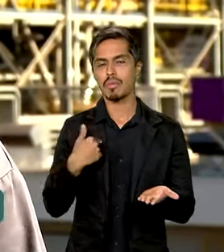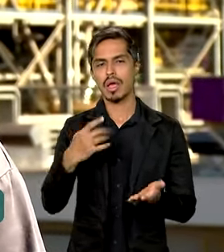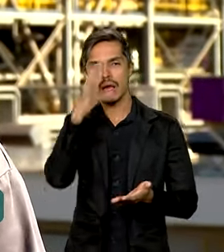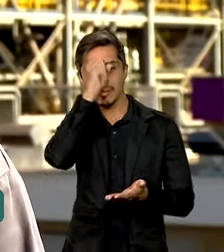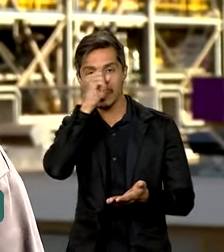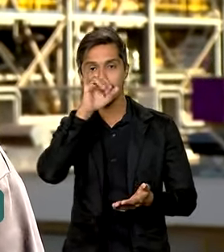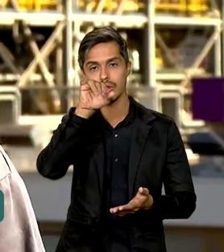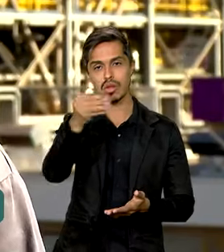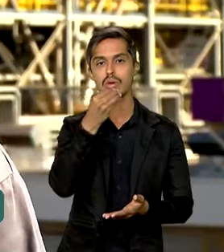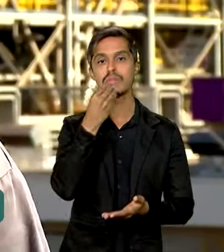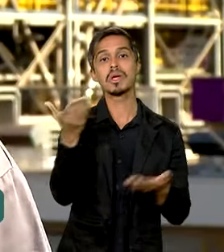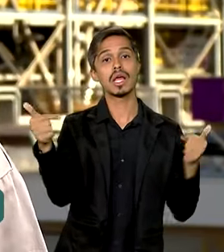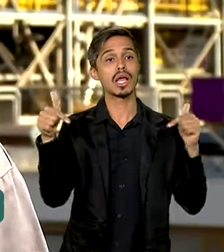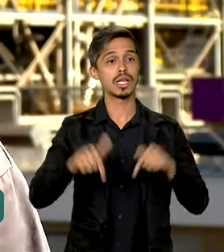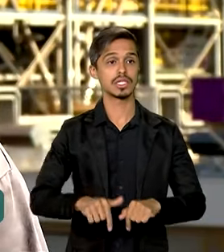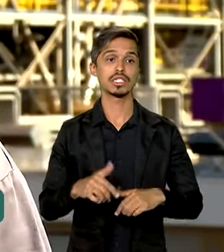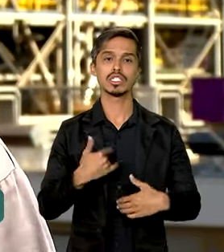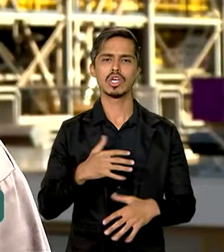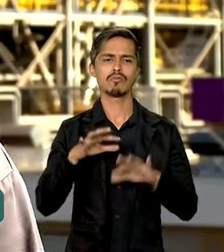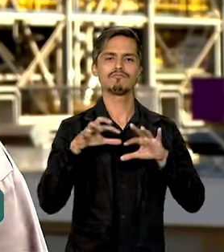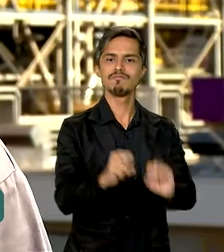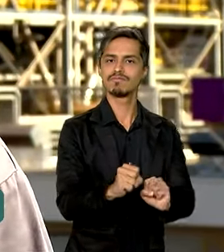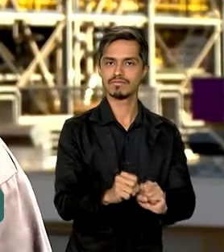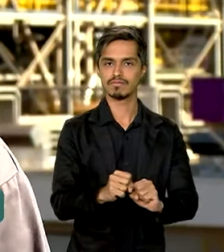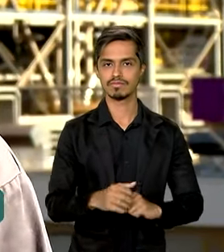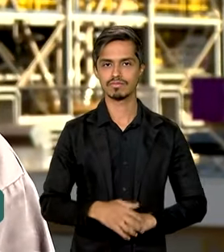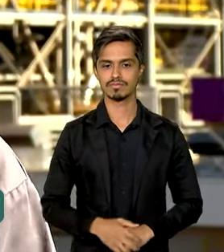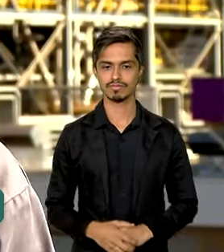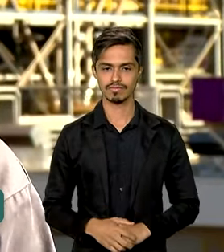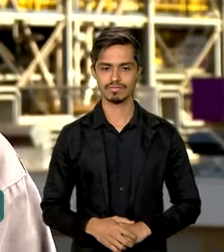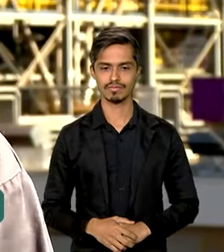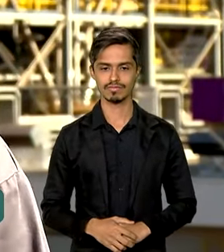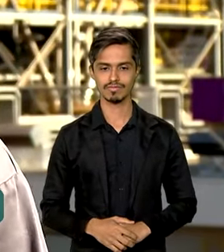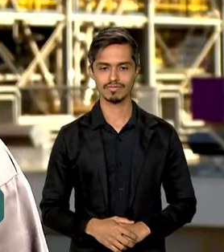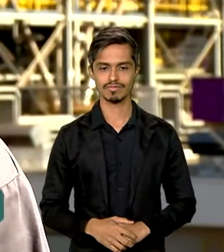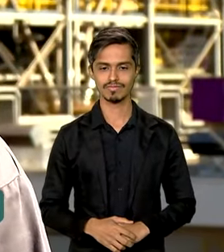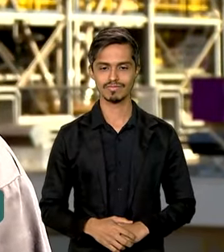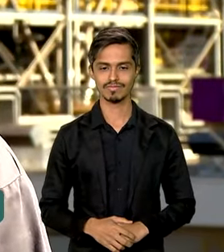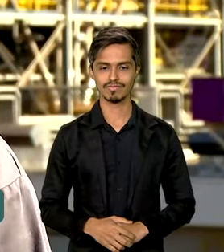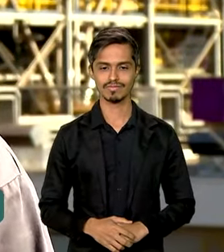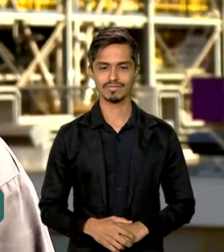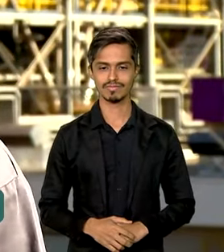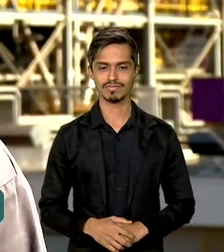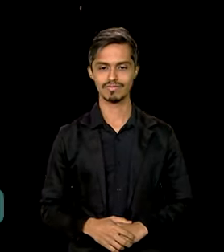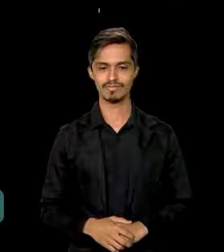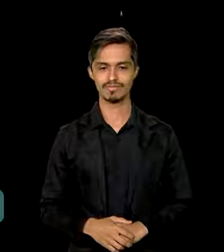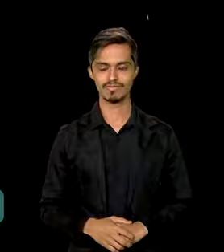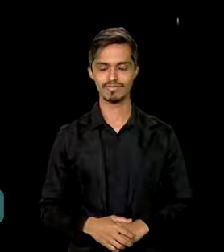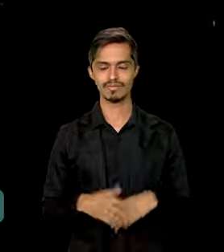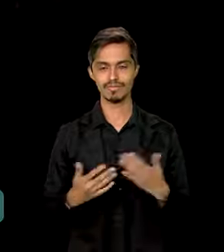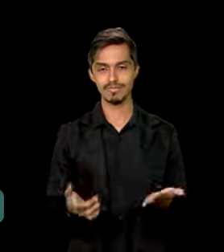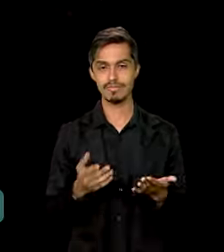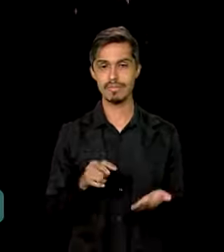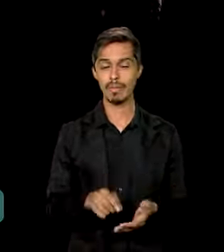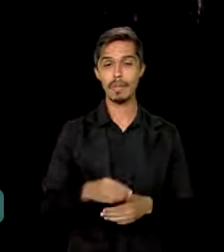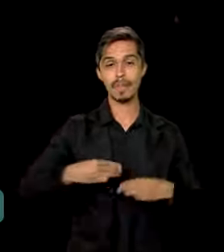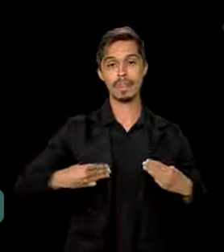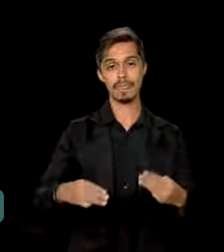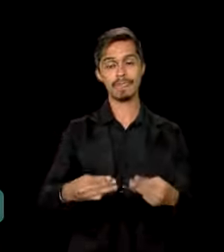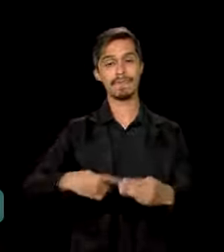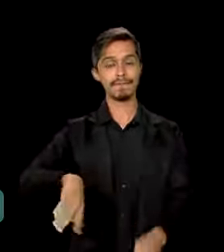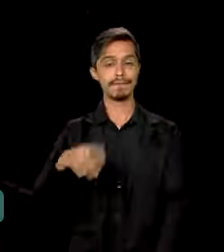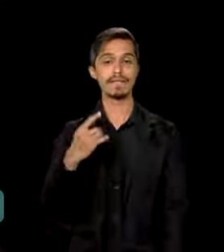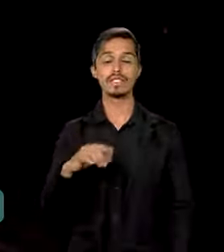aprendendo essa oportunidade aqui e estou agarrando de um residência, né, o modo de falar, né, o ditado popular de Minas, né? De acordo com o Ministério de